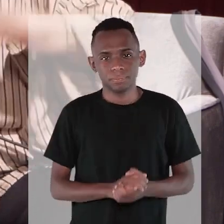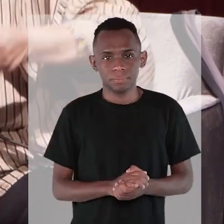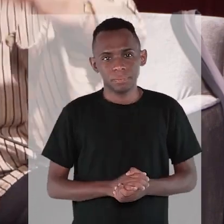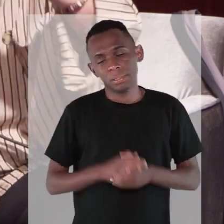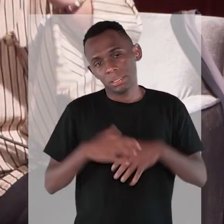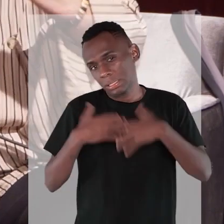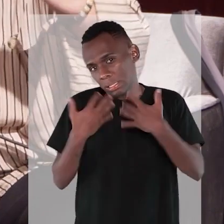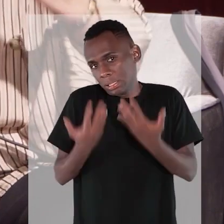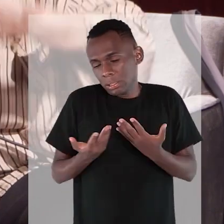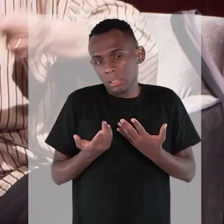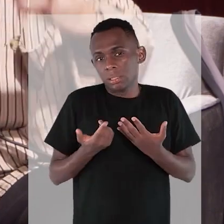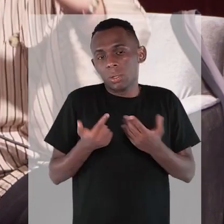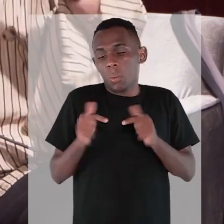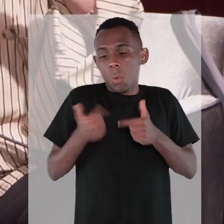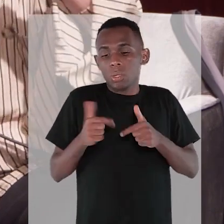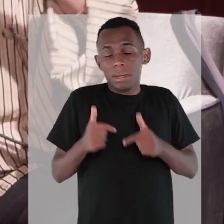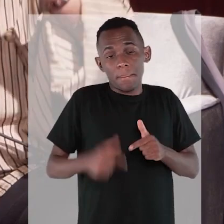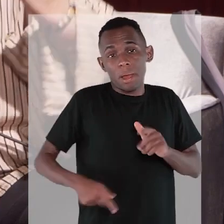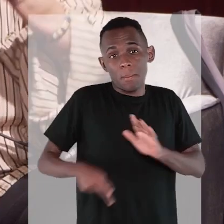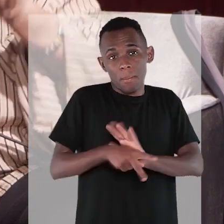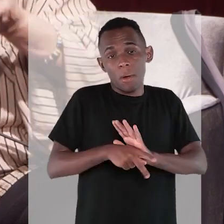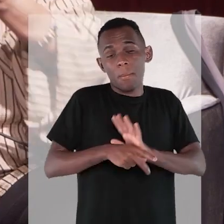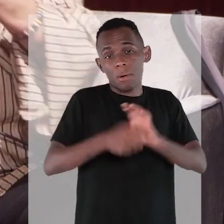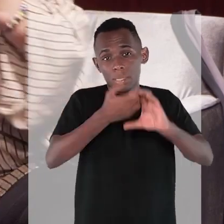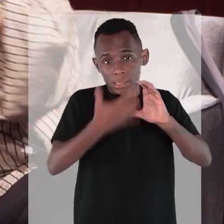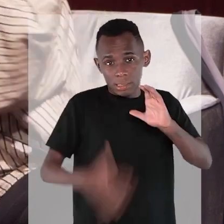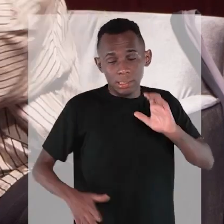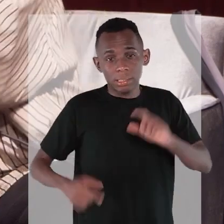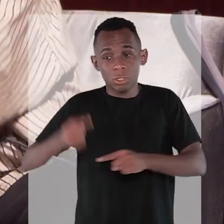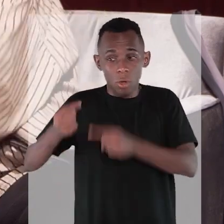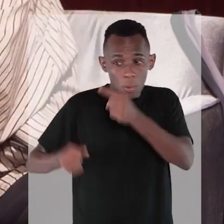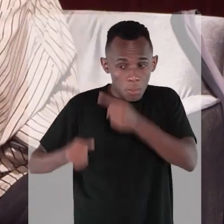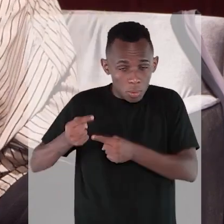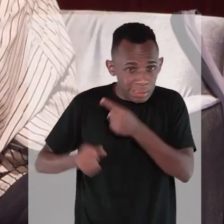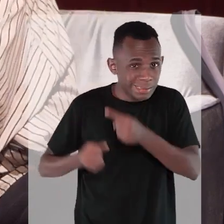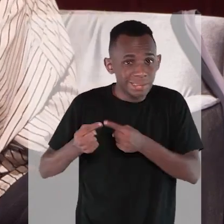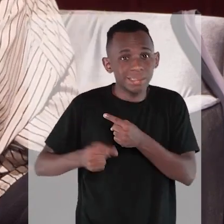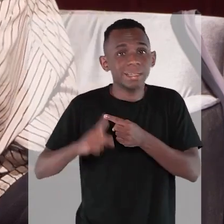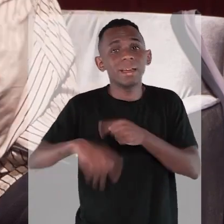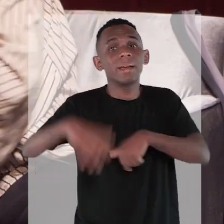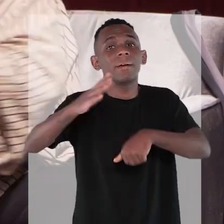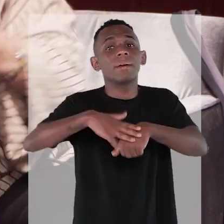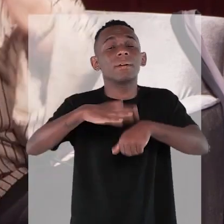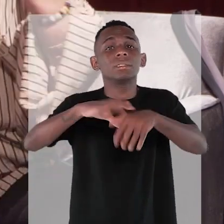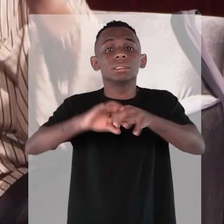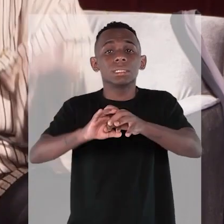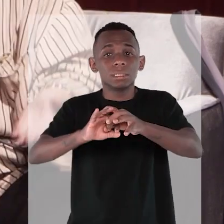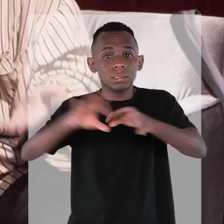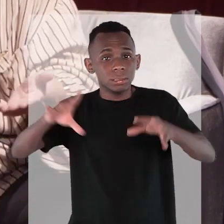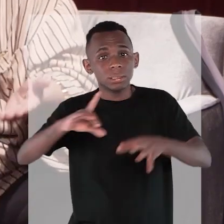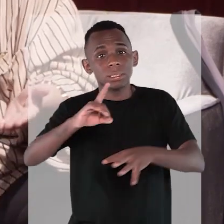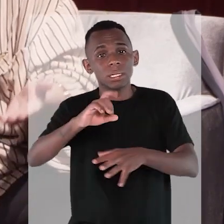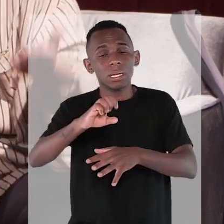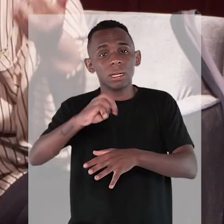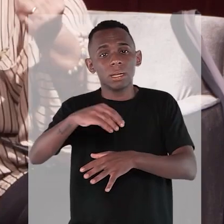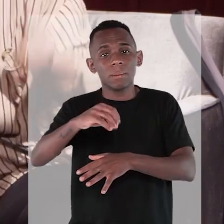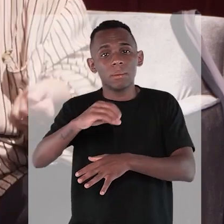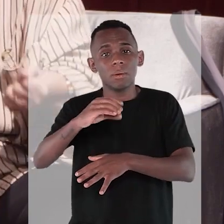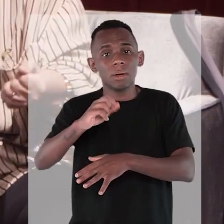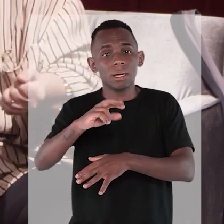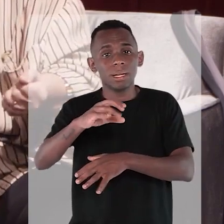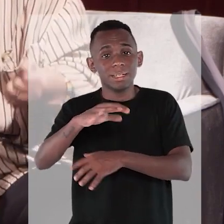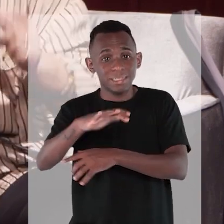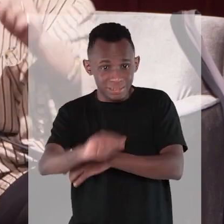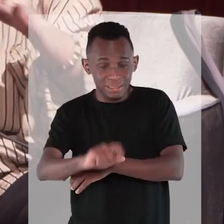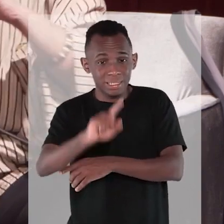a forma de ação política, destruir a democracia não é uma consequência, é o alvo principal da